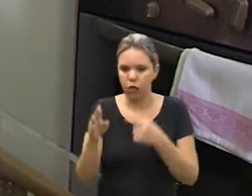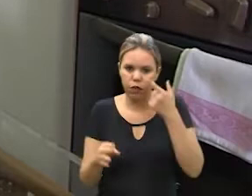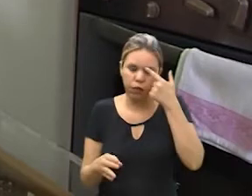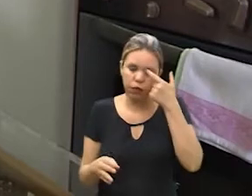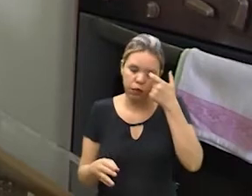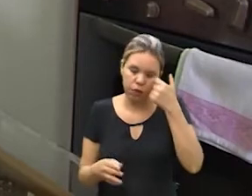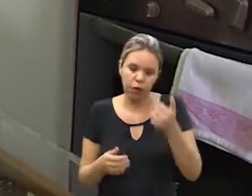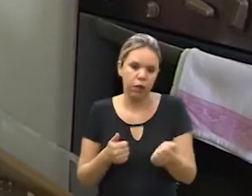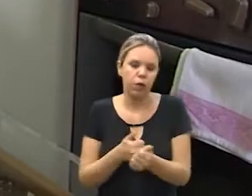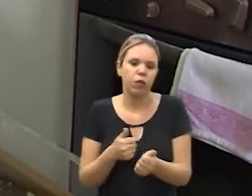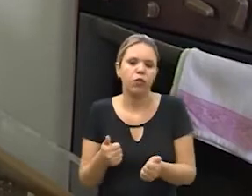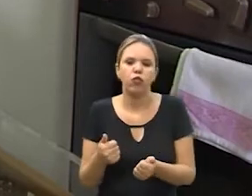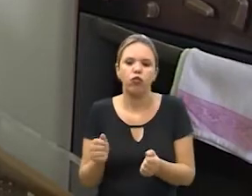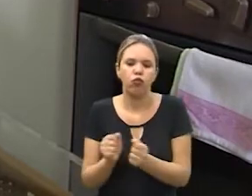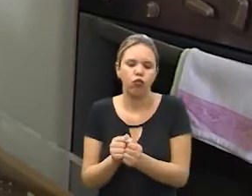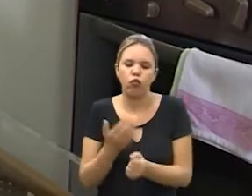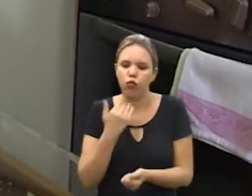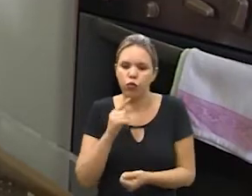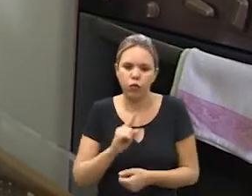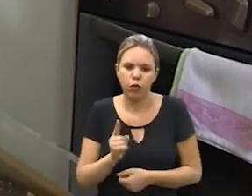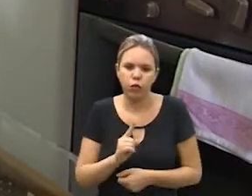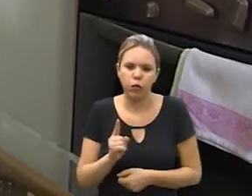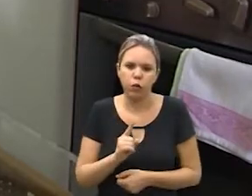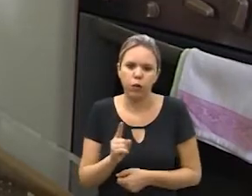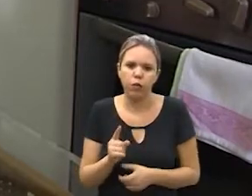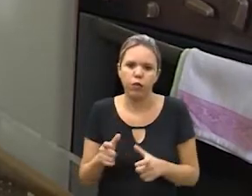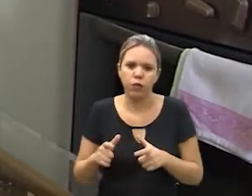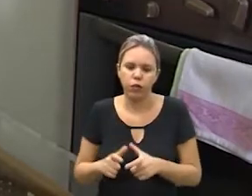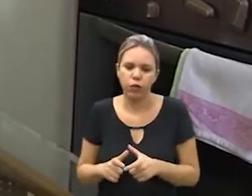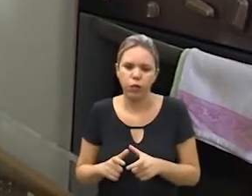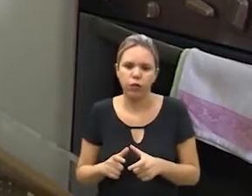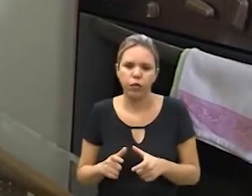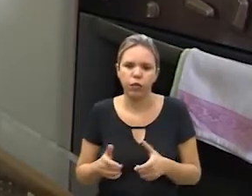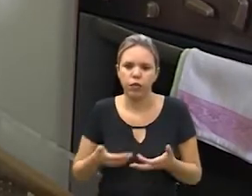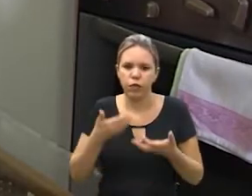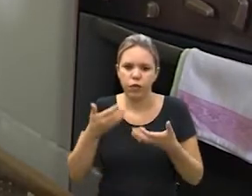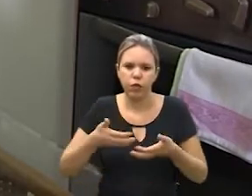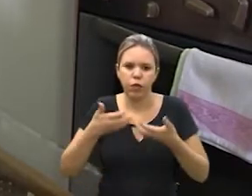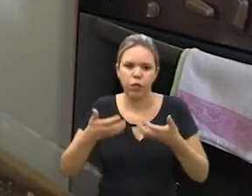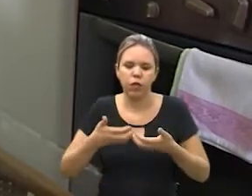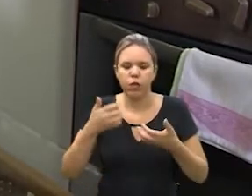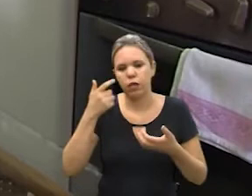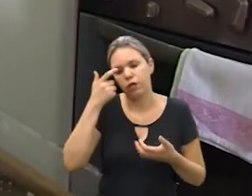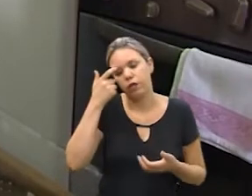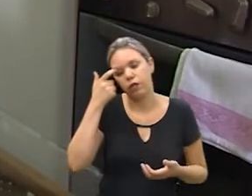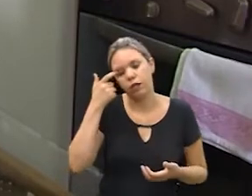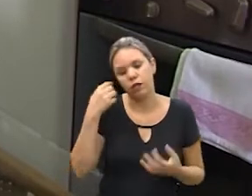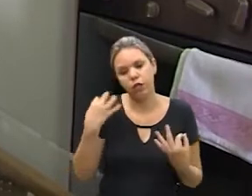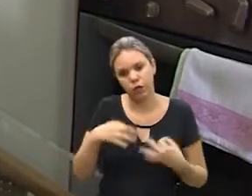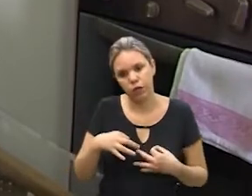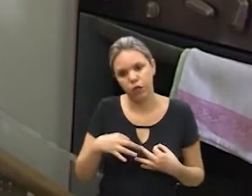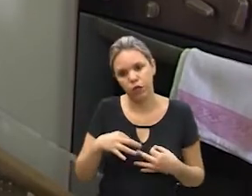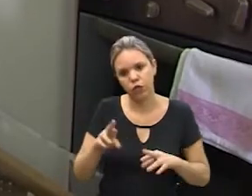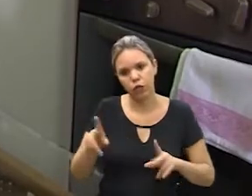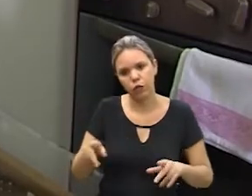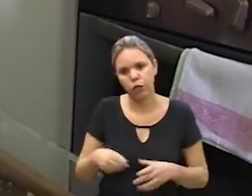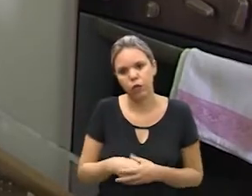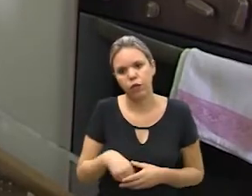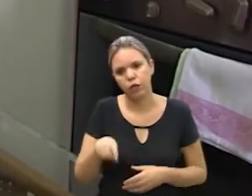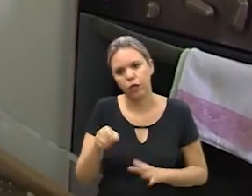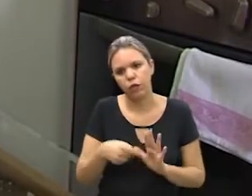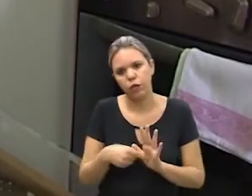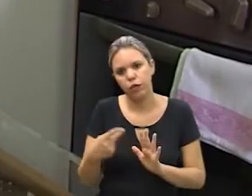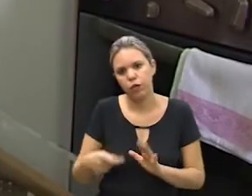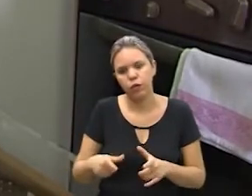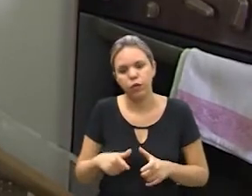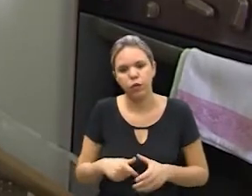não ficar do lado, junto com as comidas e tudo mais, ele vem com uma cumbuquinha, uma saladinha e entra ele. Perfeito. Então, é uma forma diferente de você